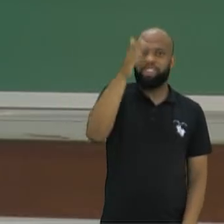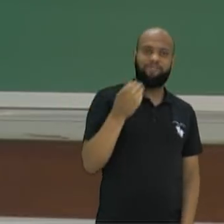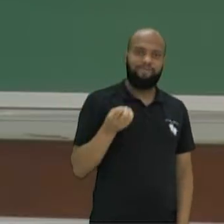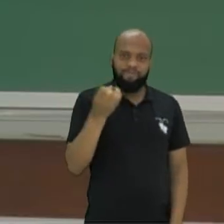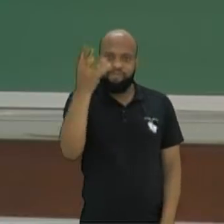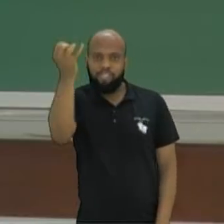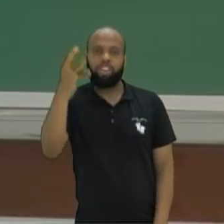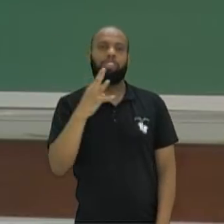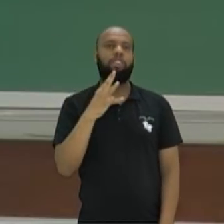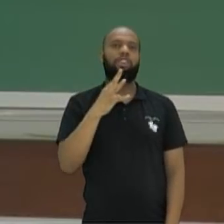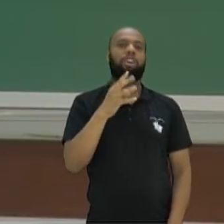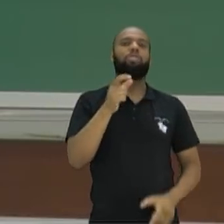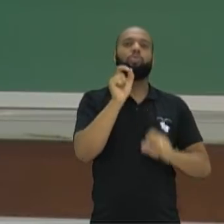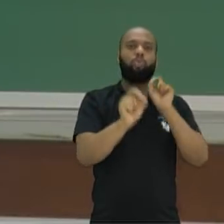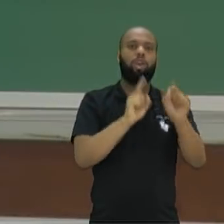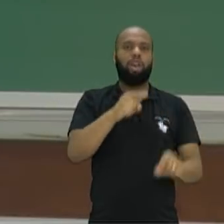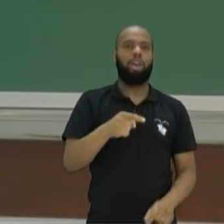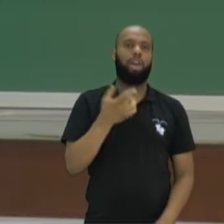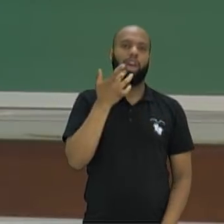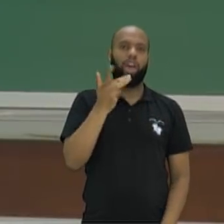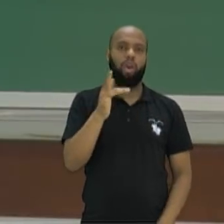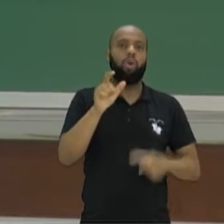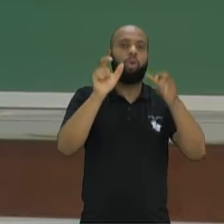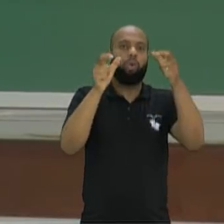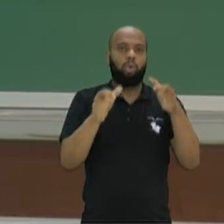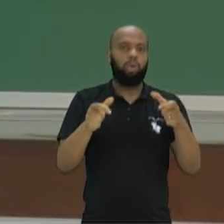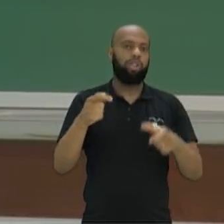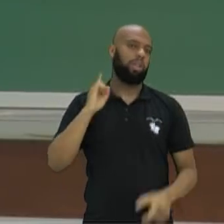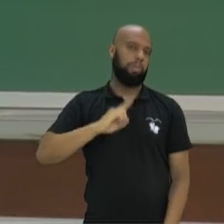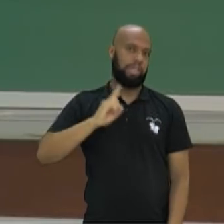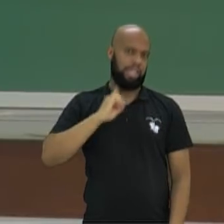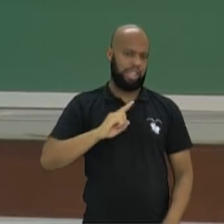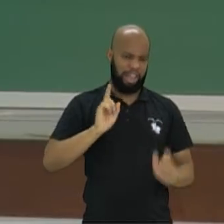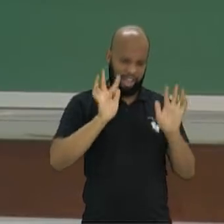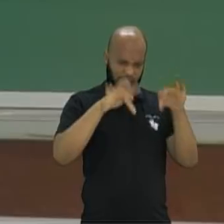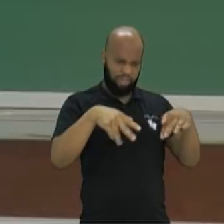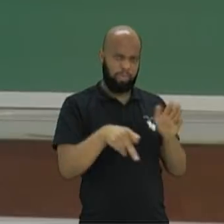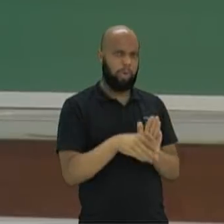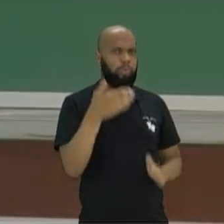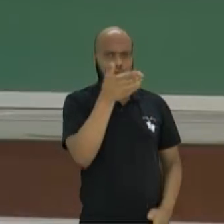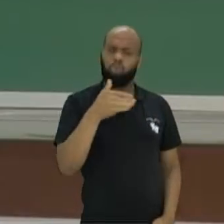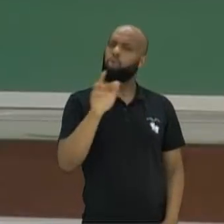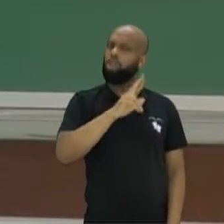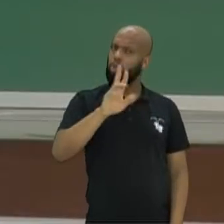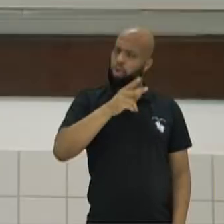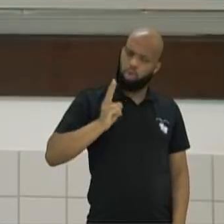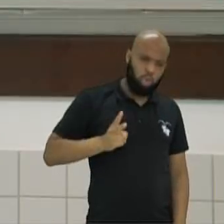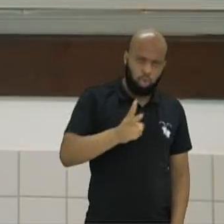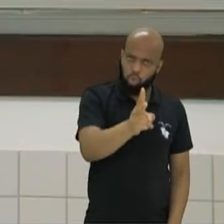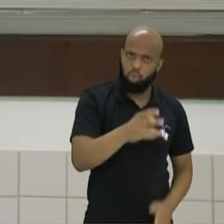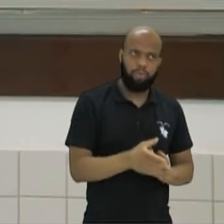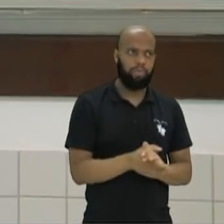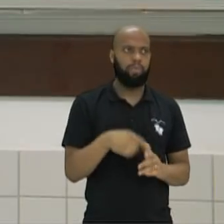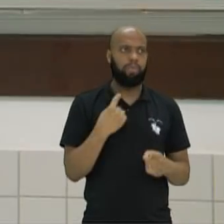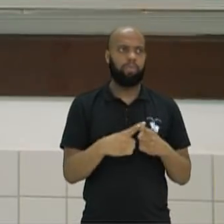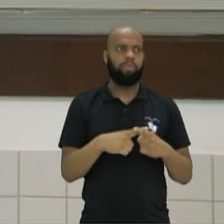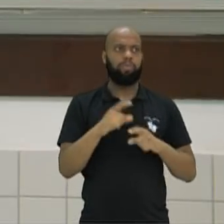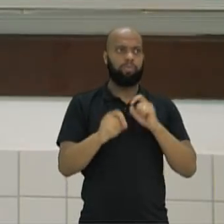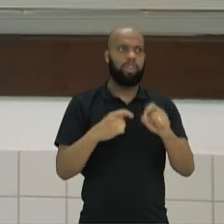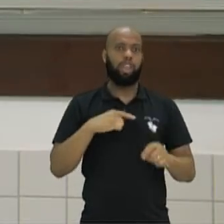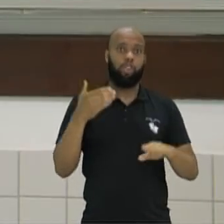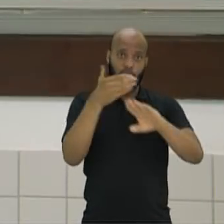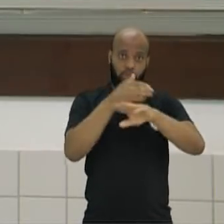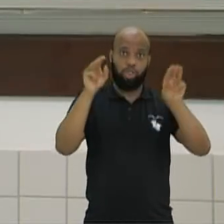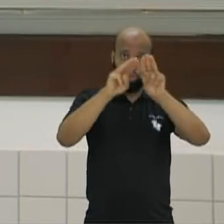no interior de Minas Gerais. Aí não termina o fim da cana-de-açúcar, não é, o mundo do açúcar continua. Como eu brinquei com vocês, eu visitei um museu